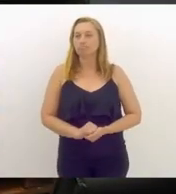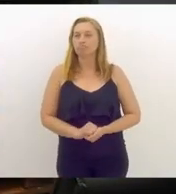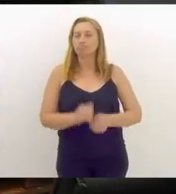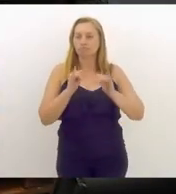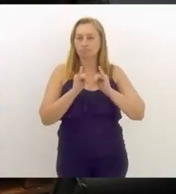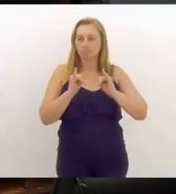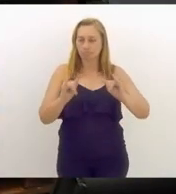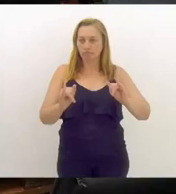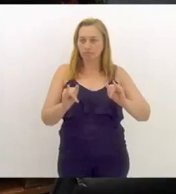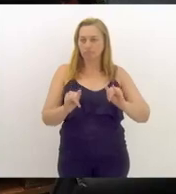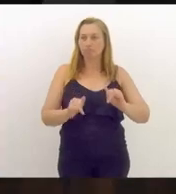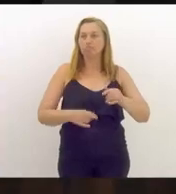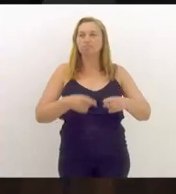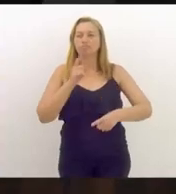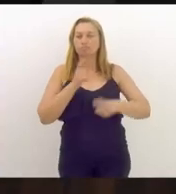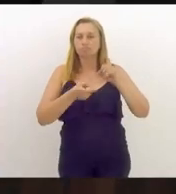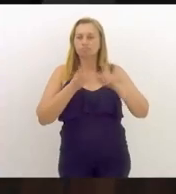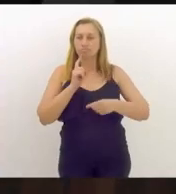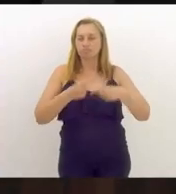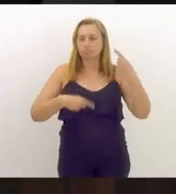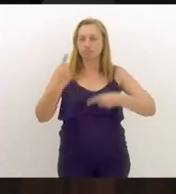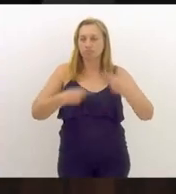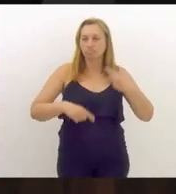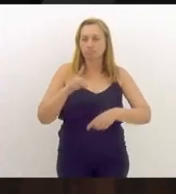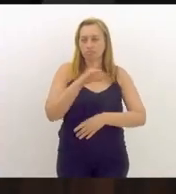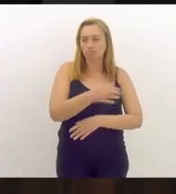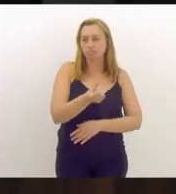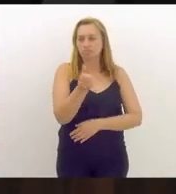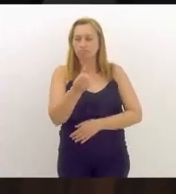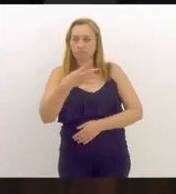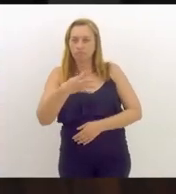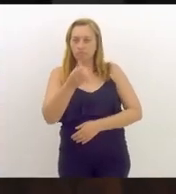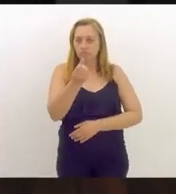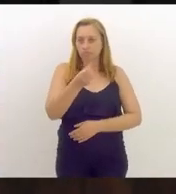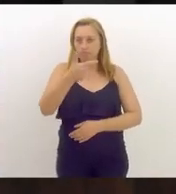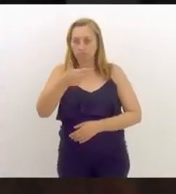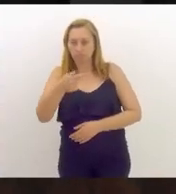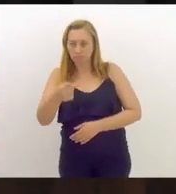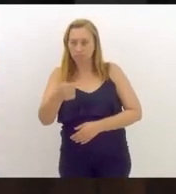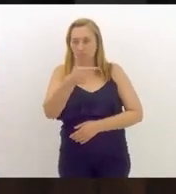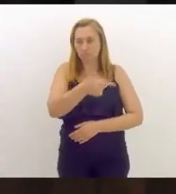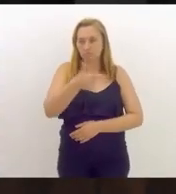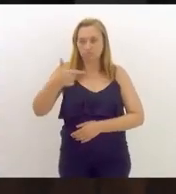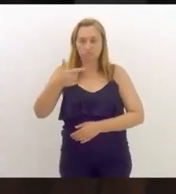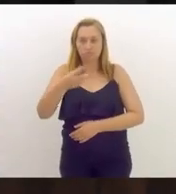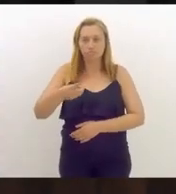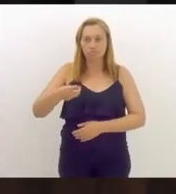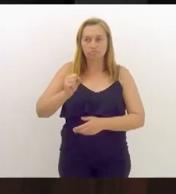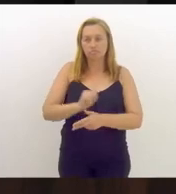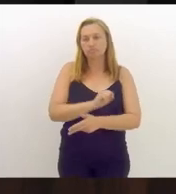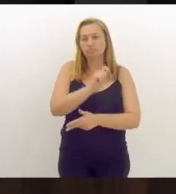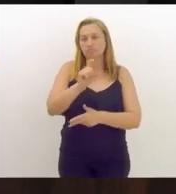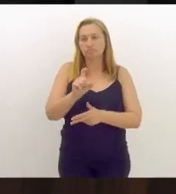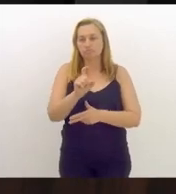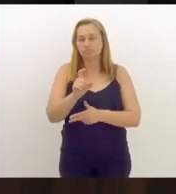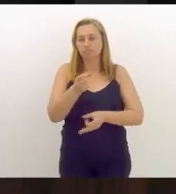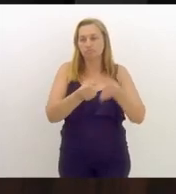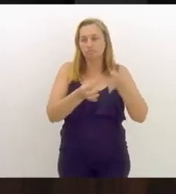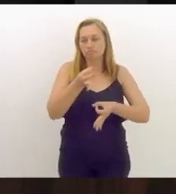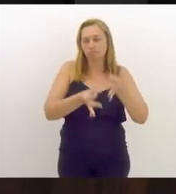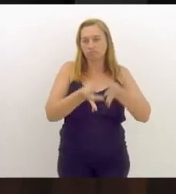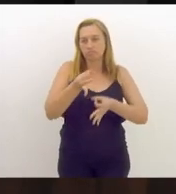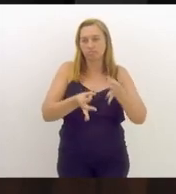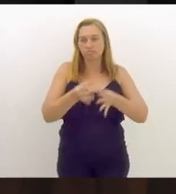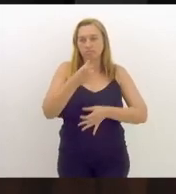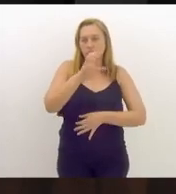anuncio é regime de urgência e discussão única projeto de lei 6467 de 22 de autoria do Poder Judiciário mensagens 05